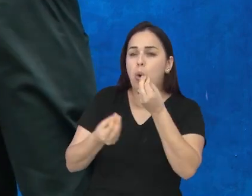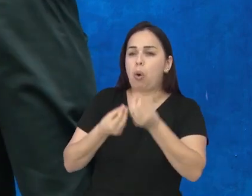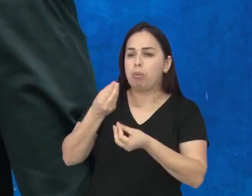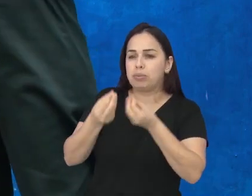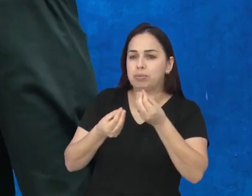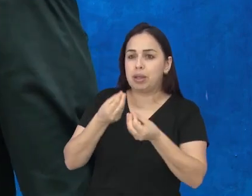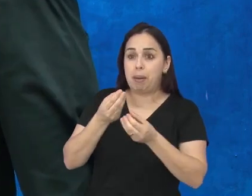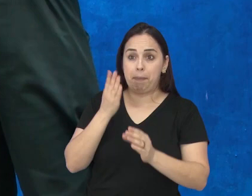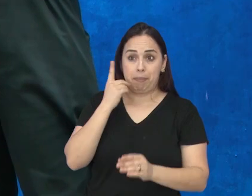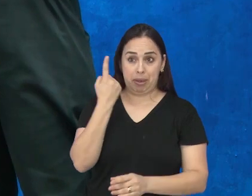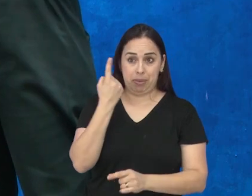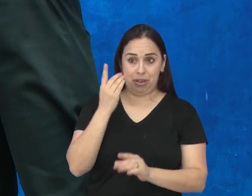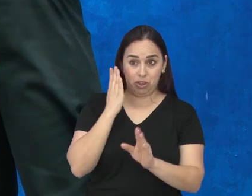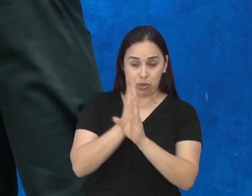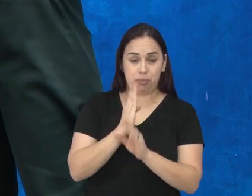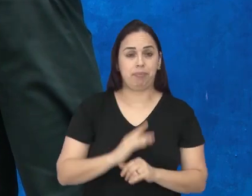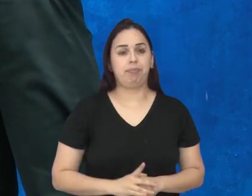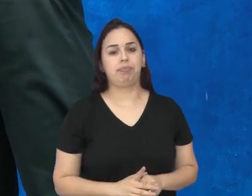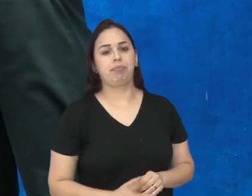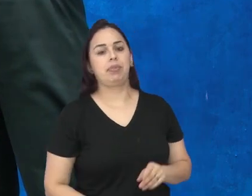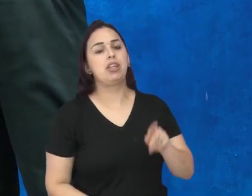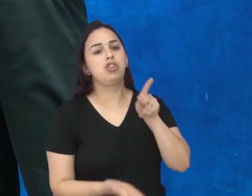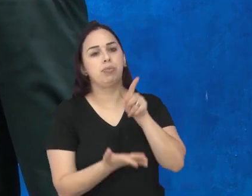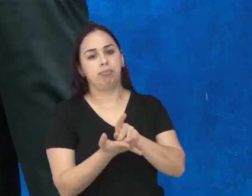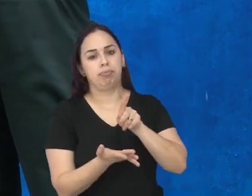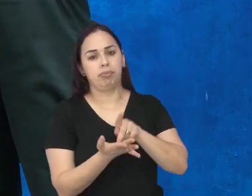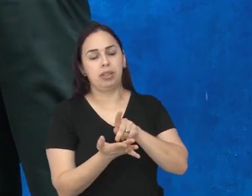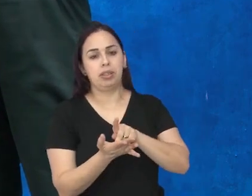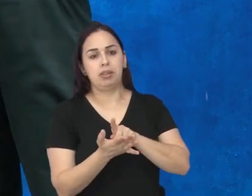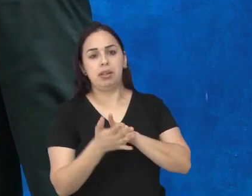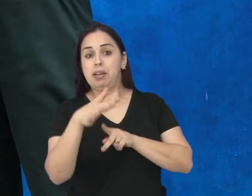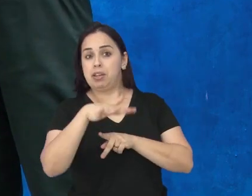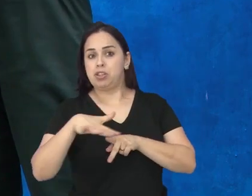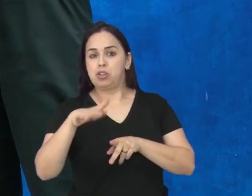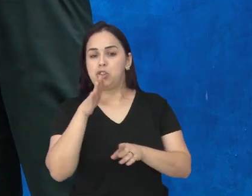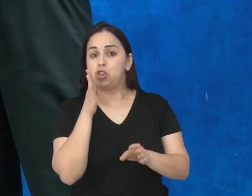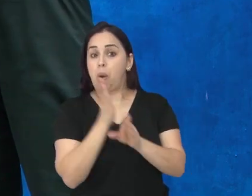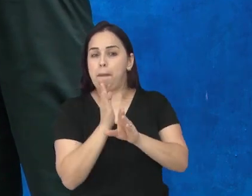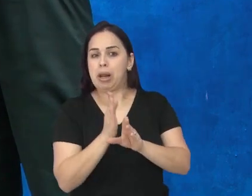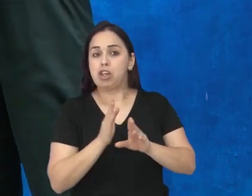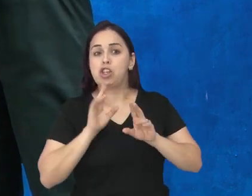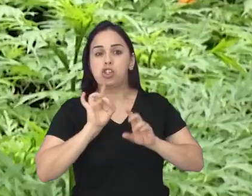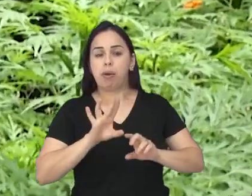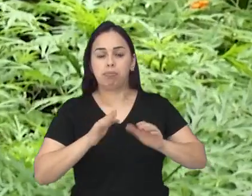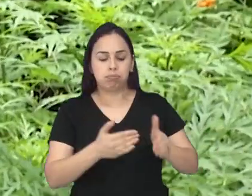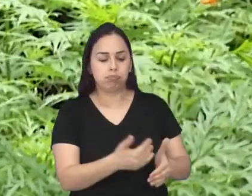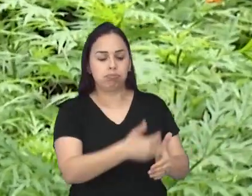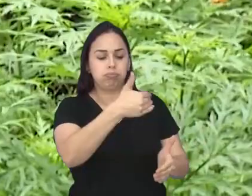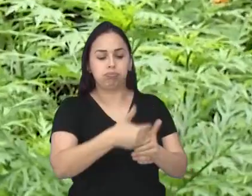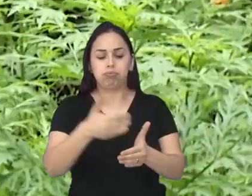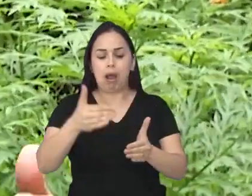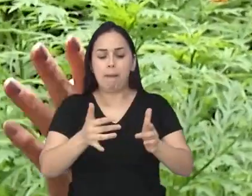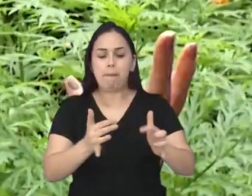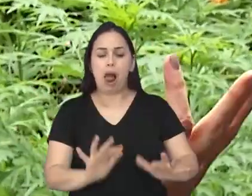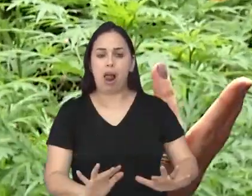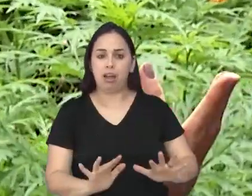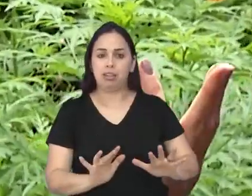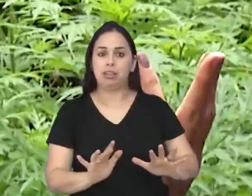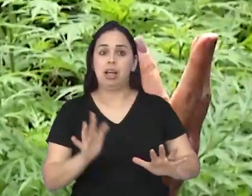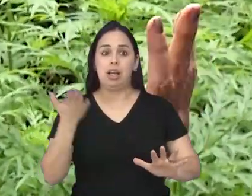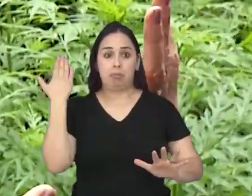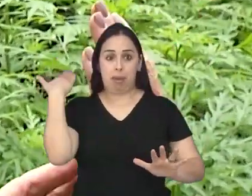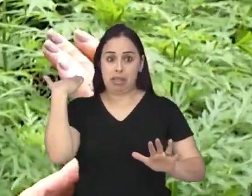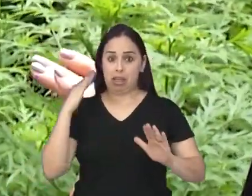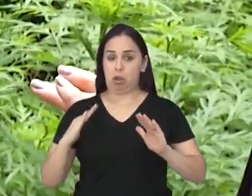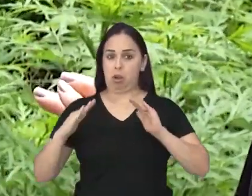foi depois da descoberta? Então, na verdade, eles descobriram só a fundação da capela, né? A capela, na verdade, ela era maior